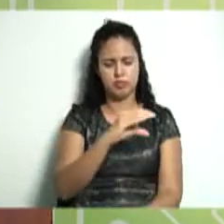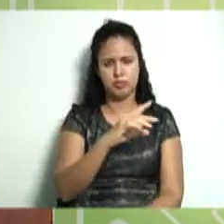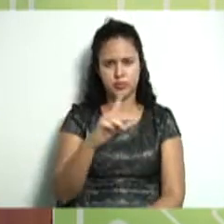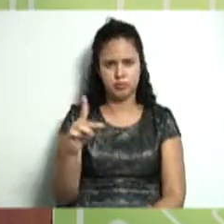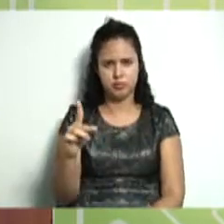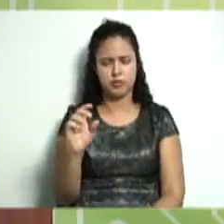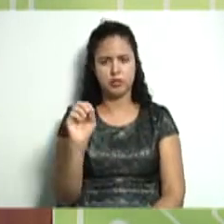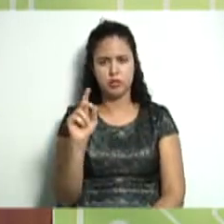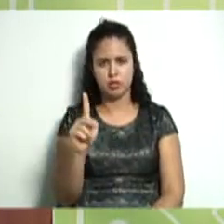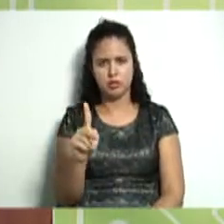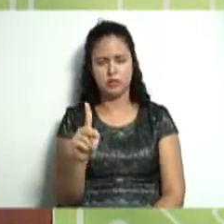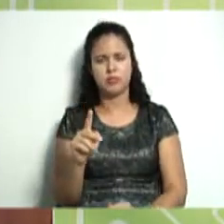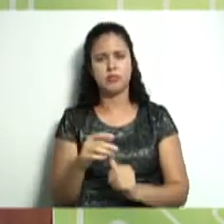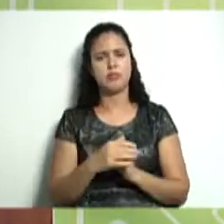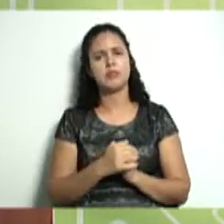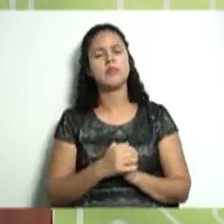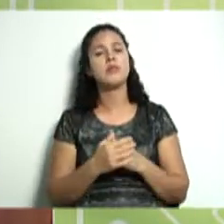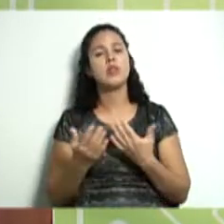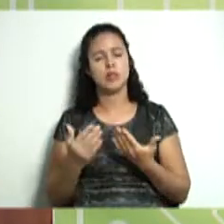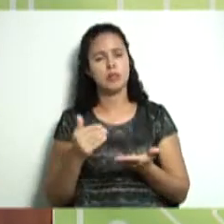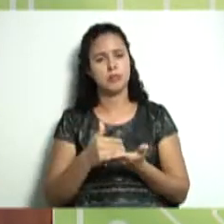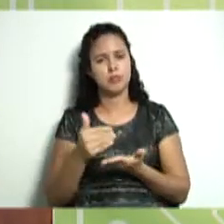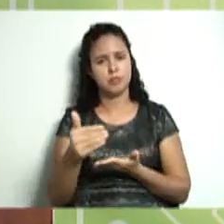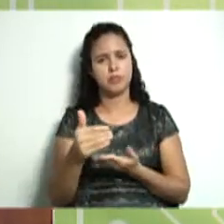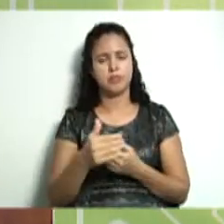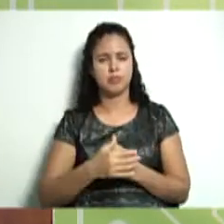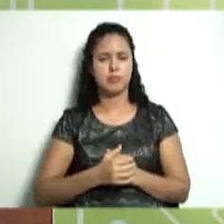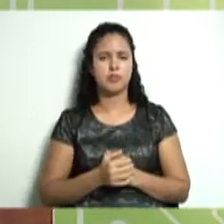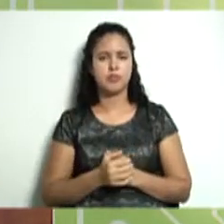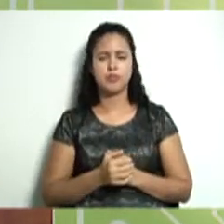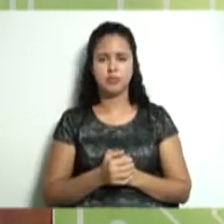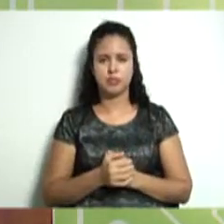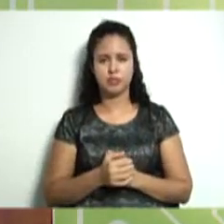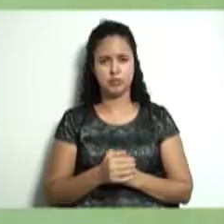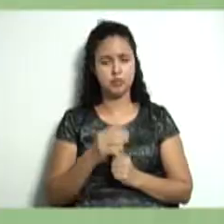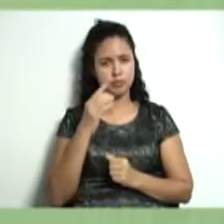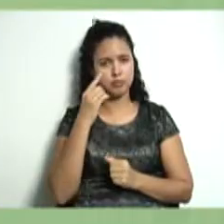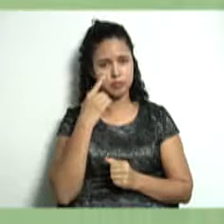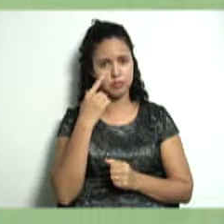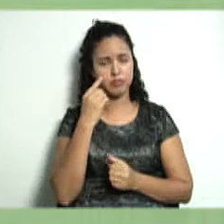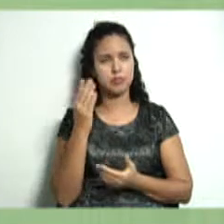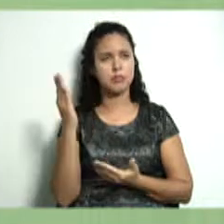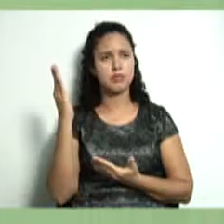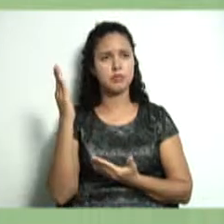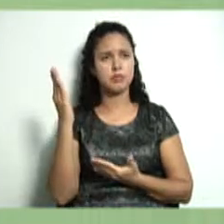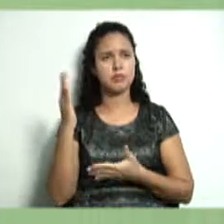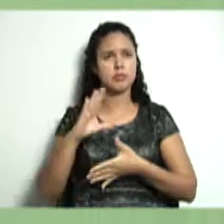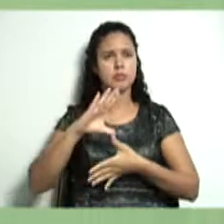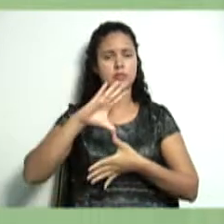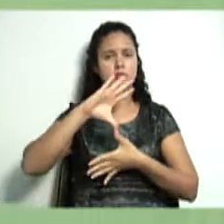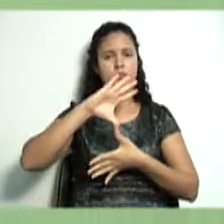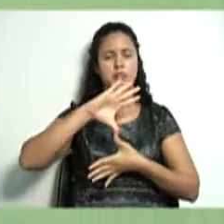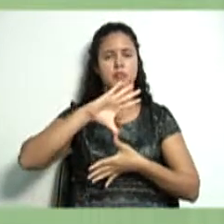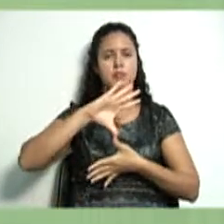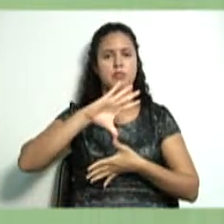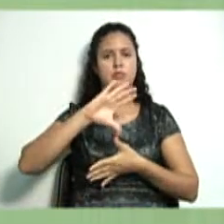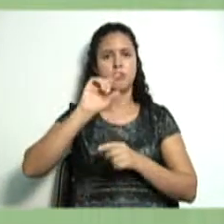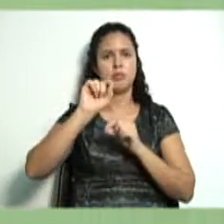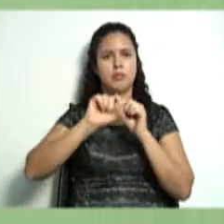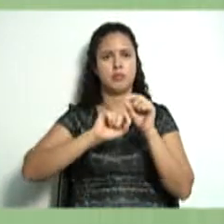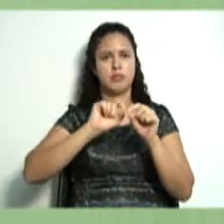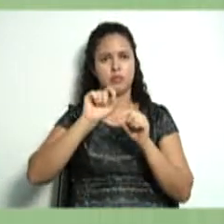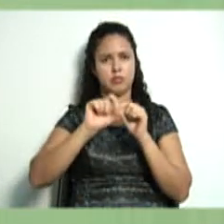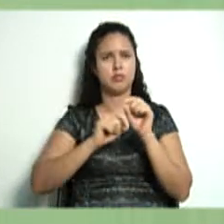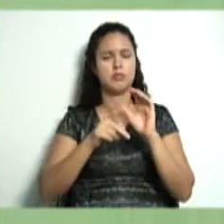cooperativa, ok? Então, vamos lá. A gente começa aqui com um mapa. E esse mapa já